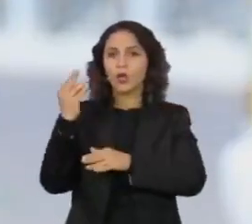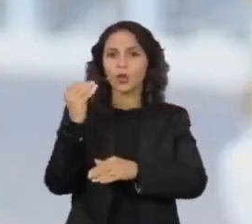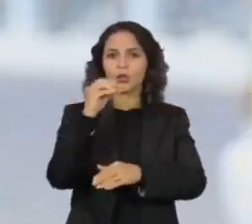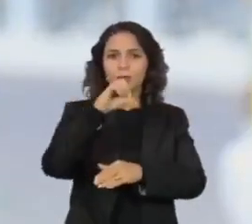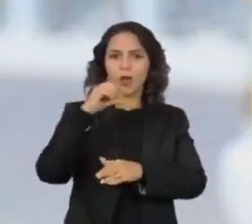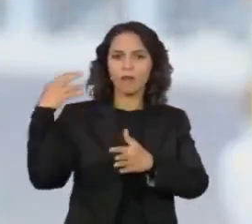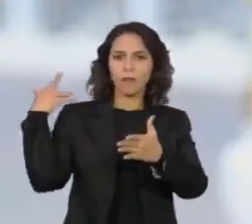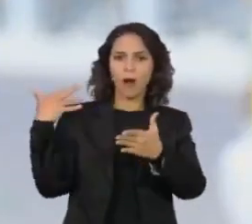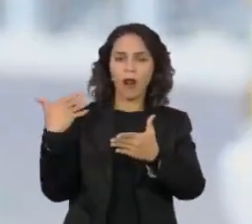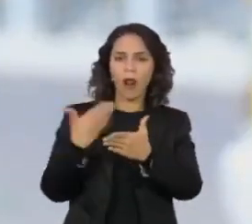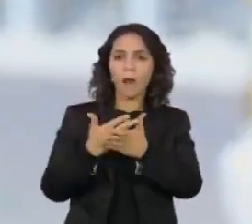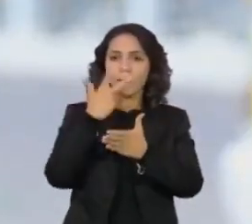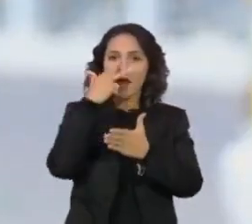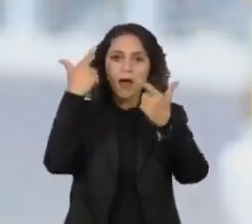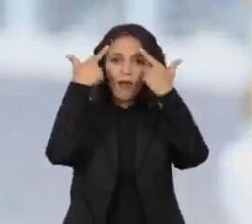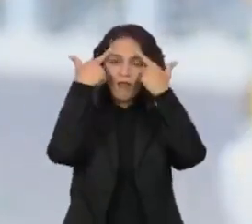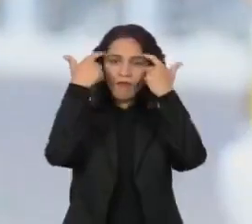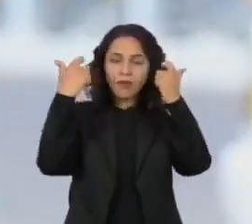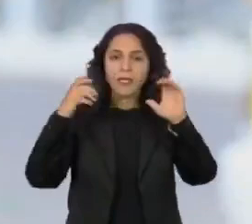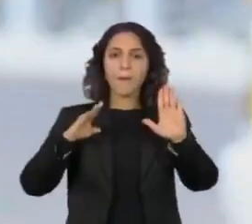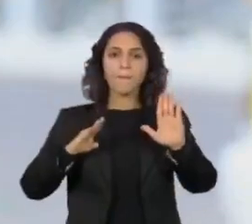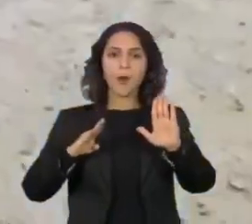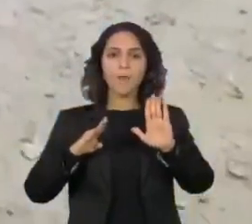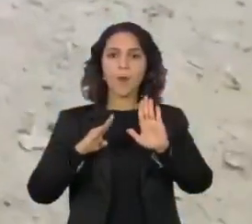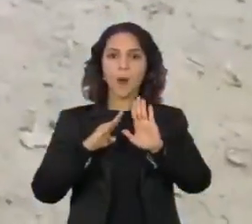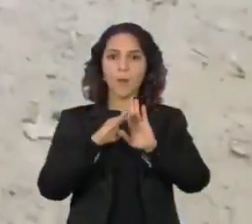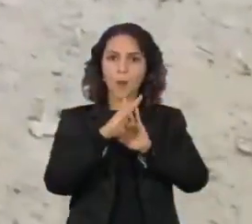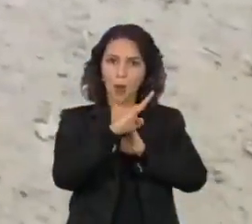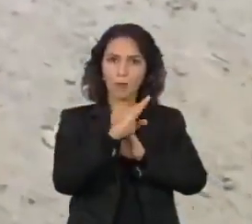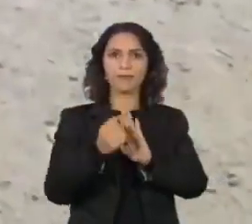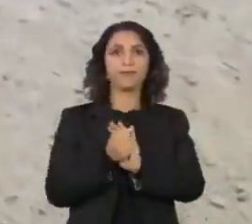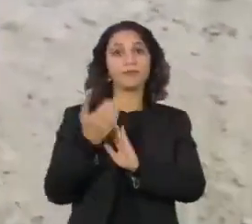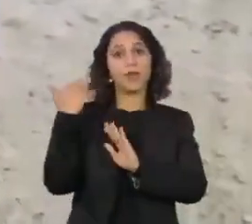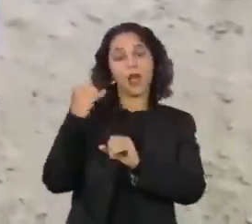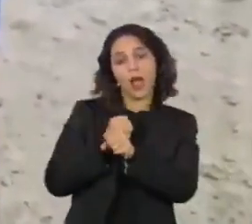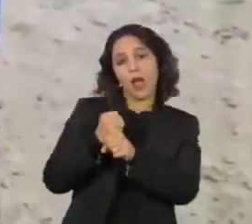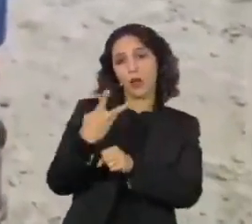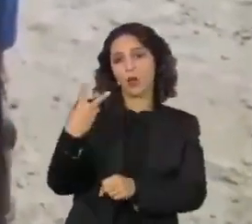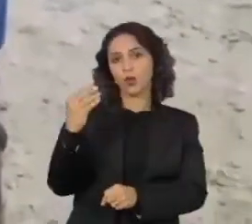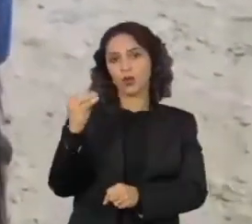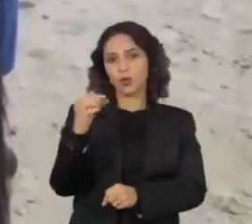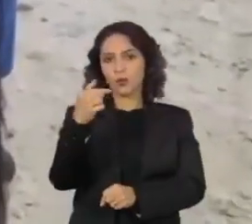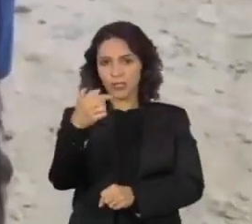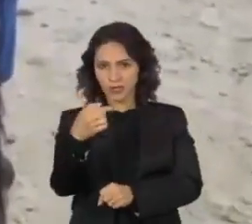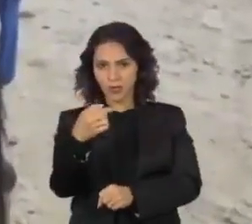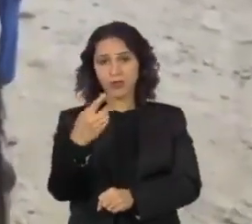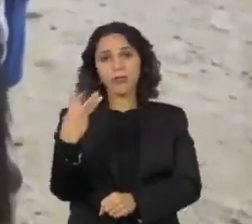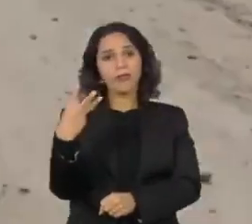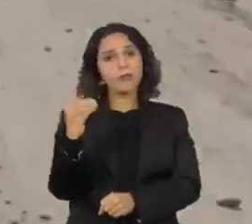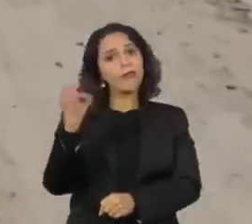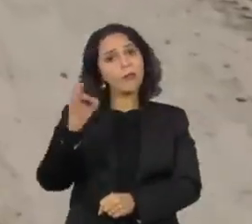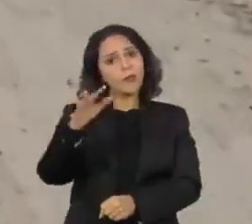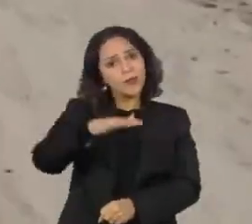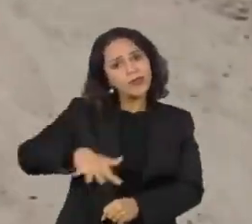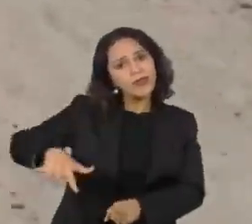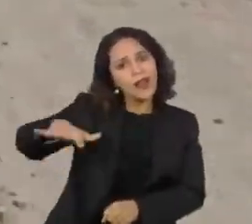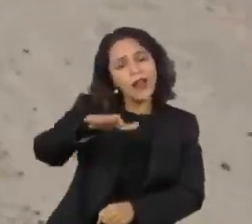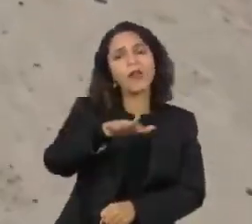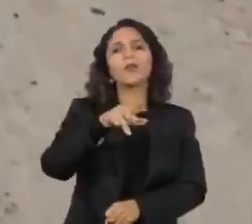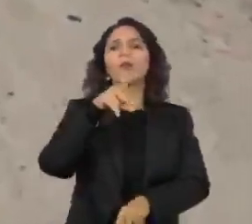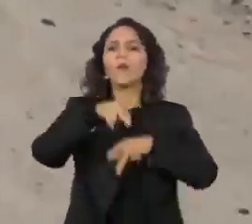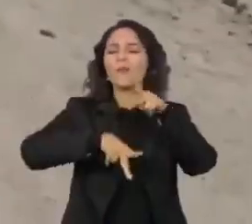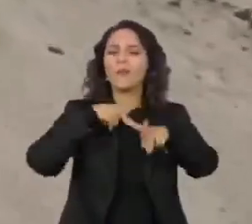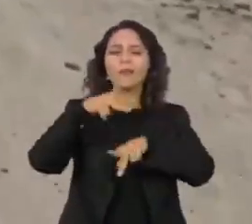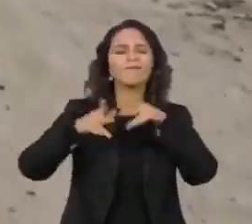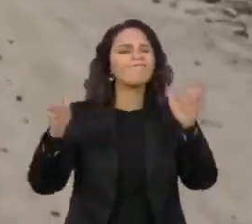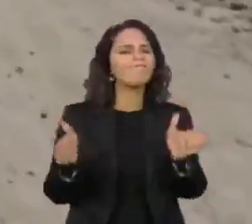os índices de violência no Afeganistão aumentaram em 2007 o cinto da população vivia na